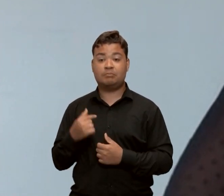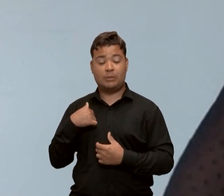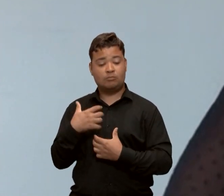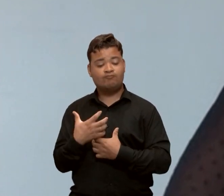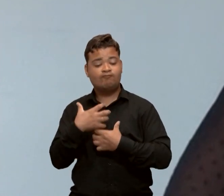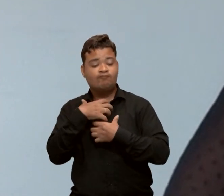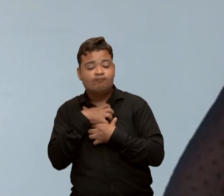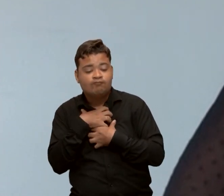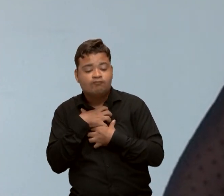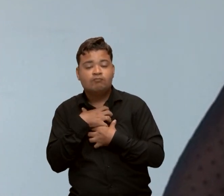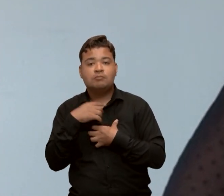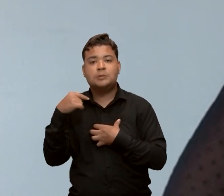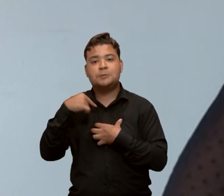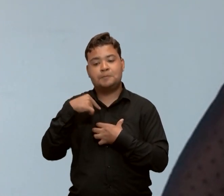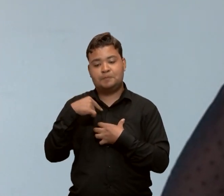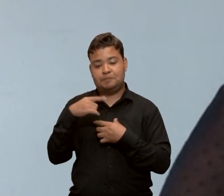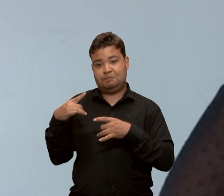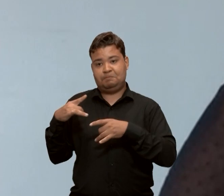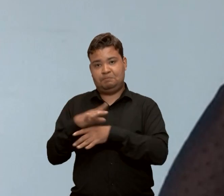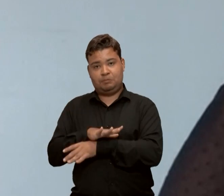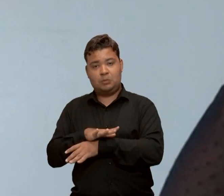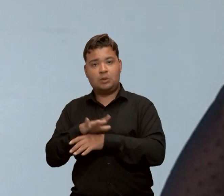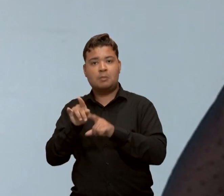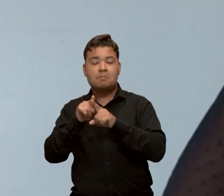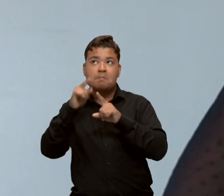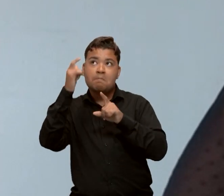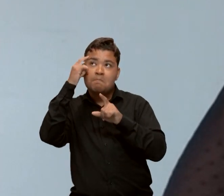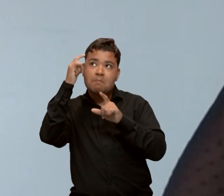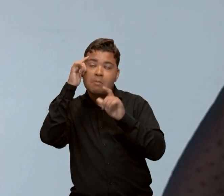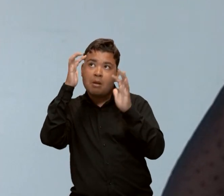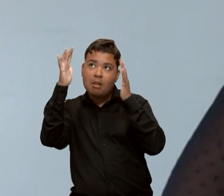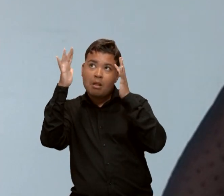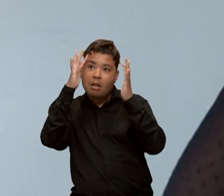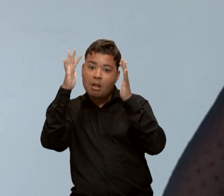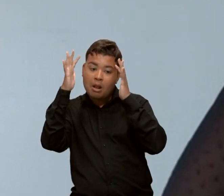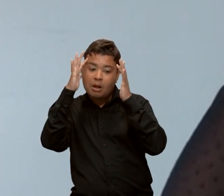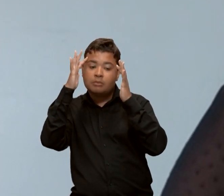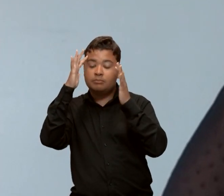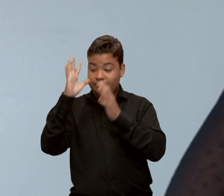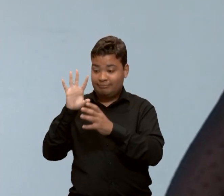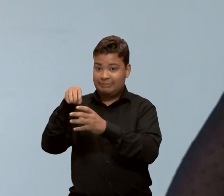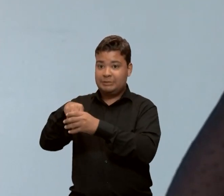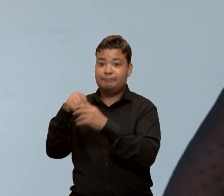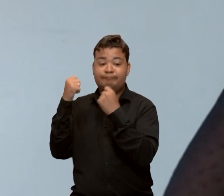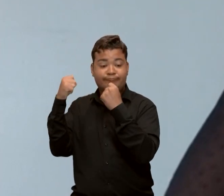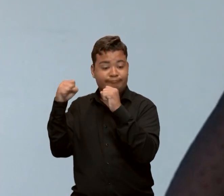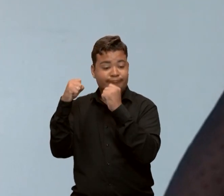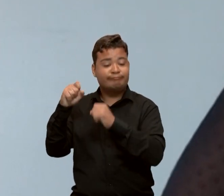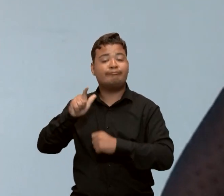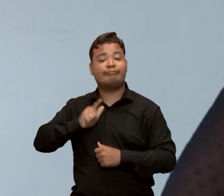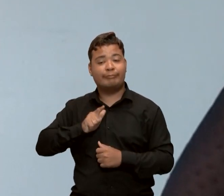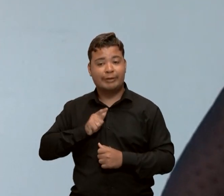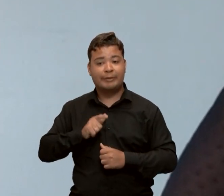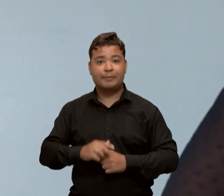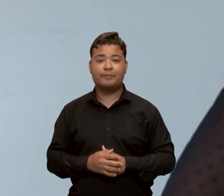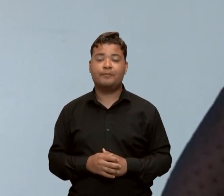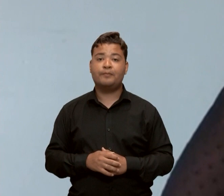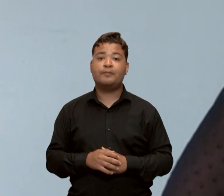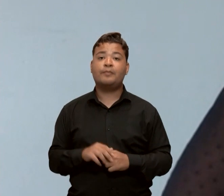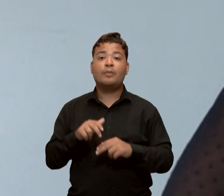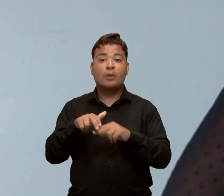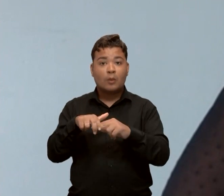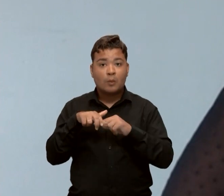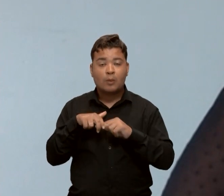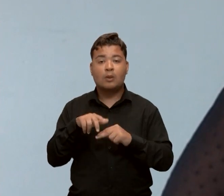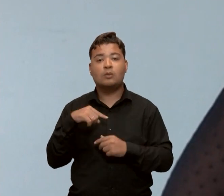parte da mente, né? Então, eu acho que é por isso que a gente sempre tenta, né, trazer para